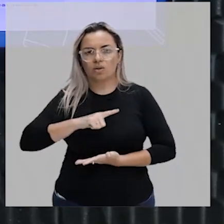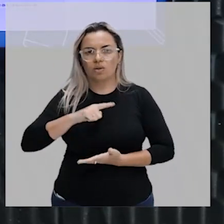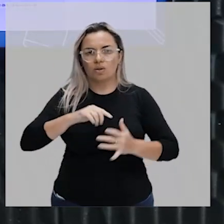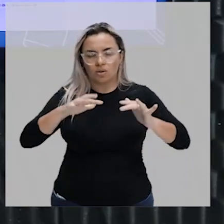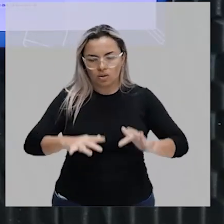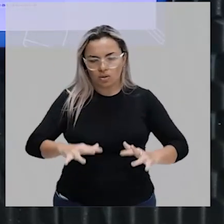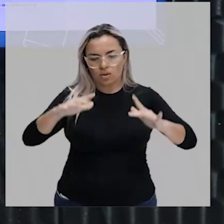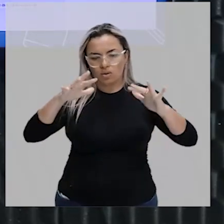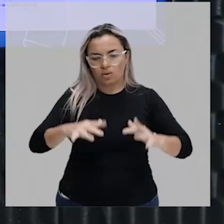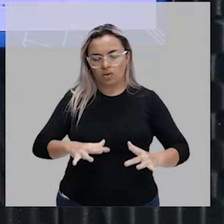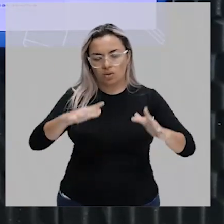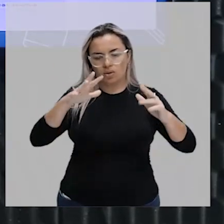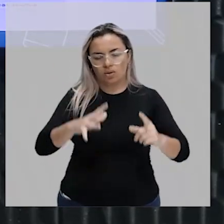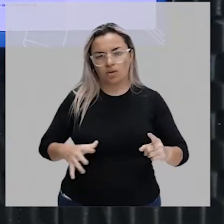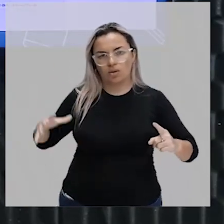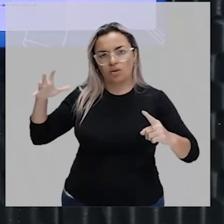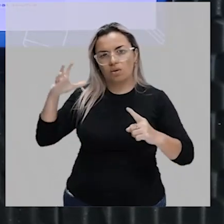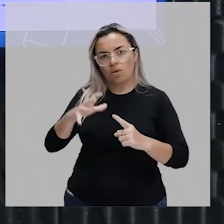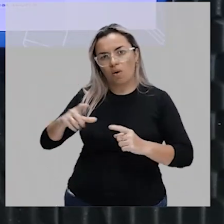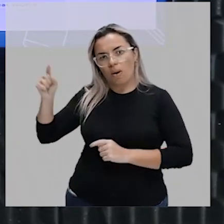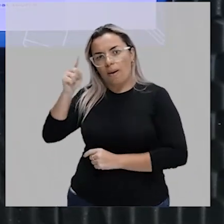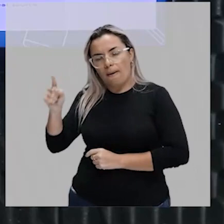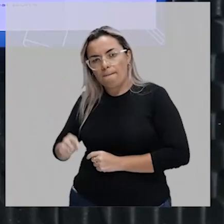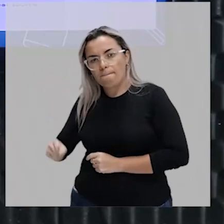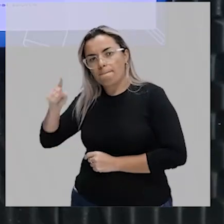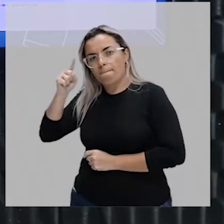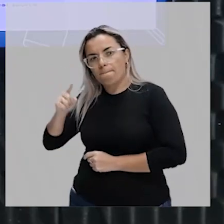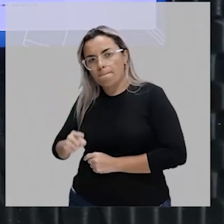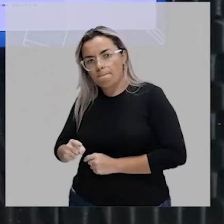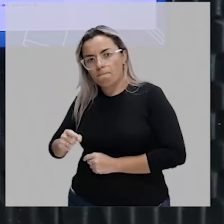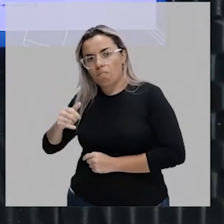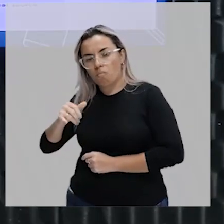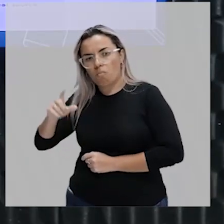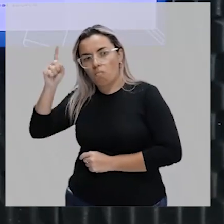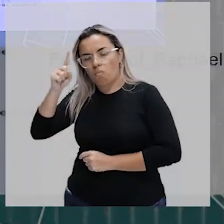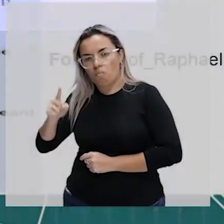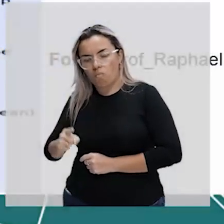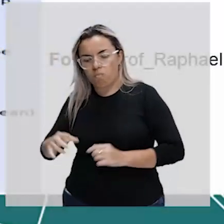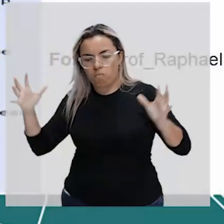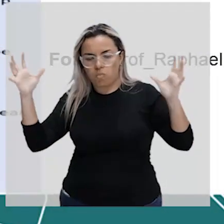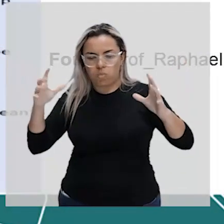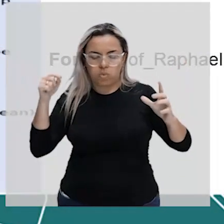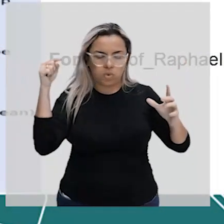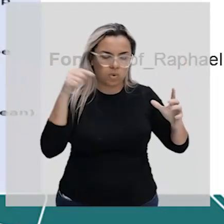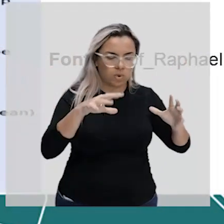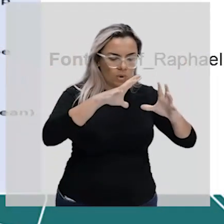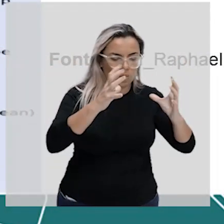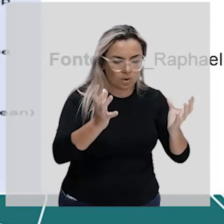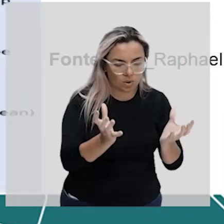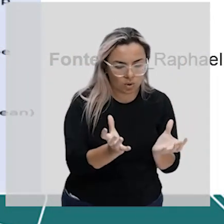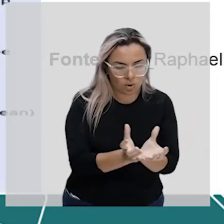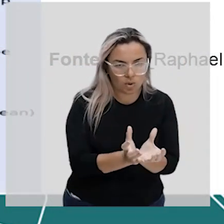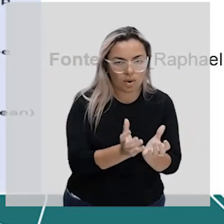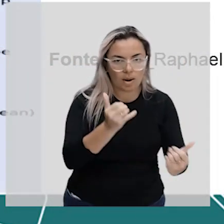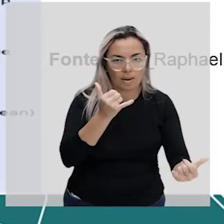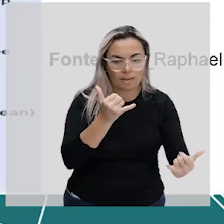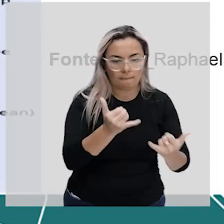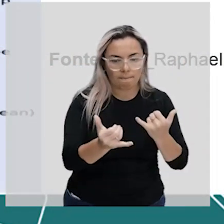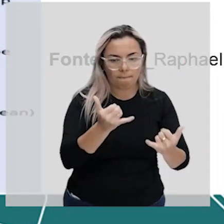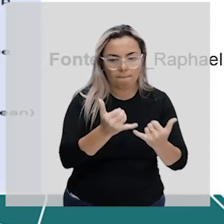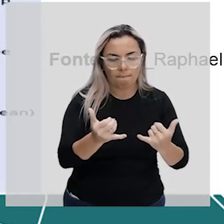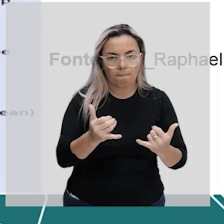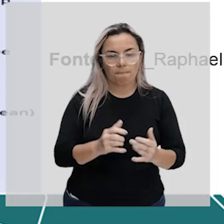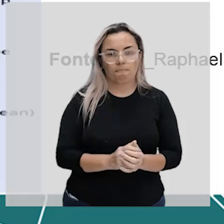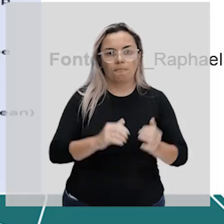estavam submetidos a constantes raios, né, descargas elétricas, e aqui ele está simulando aqui com